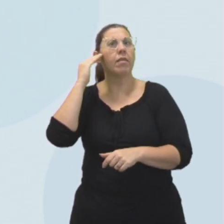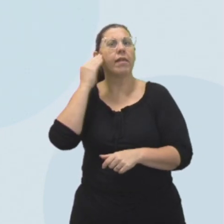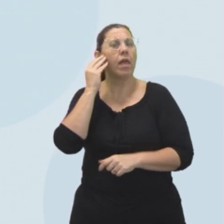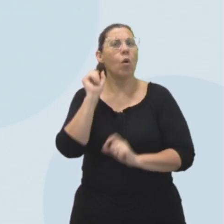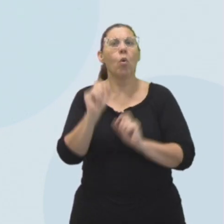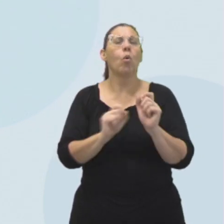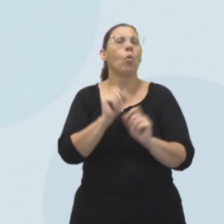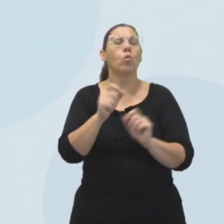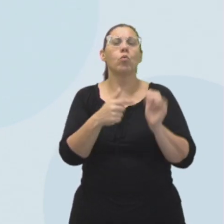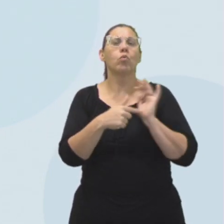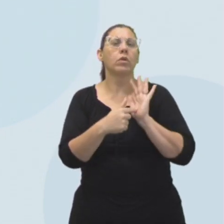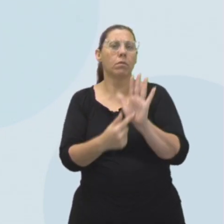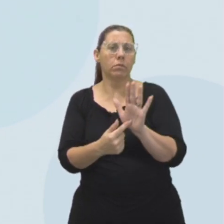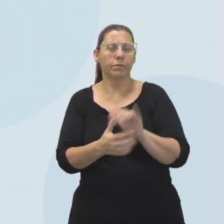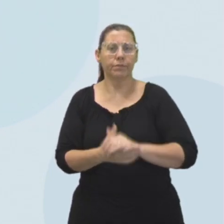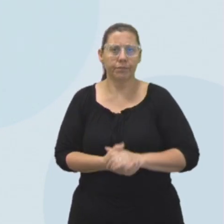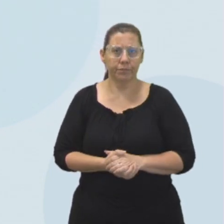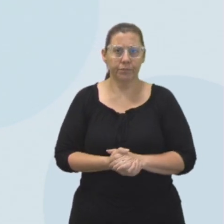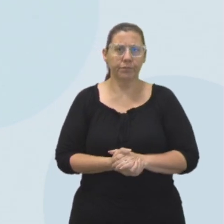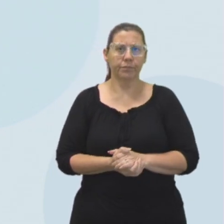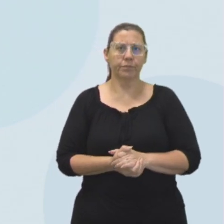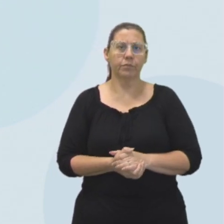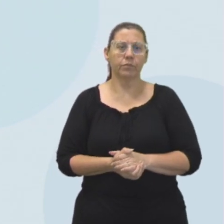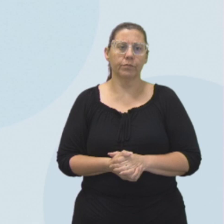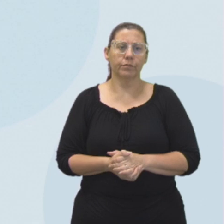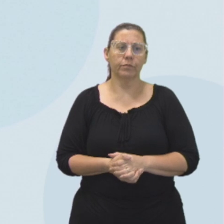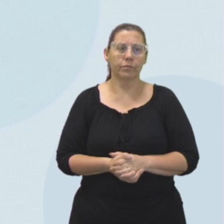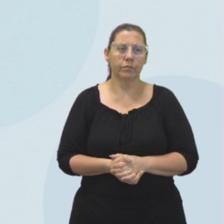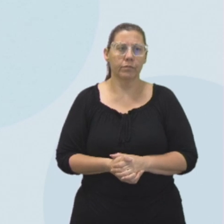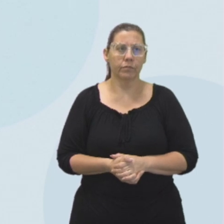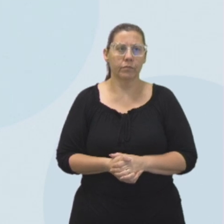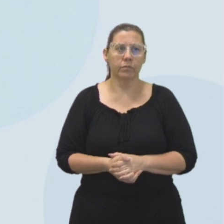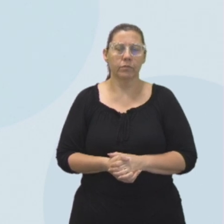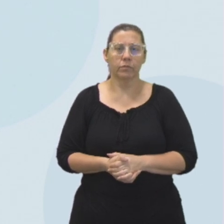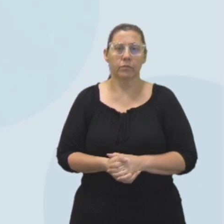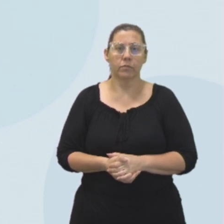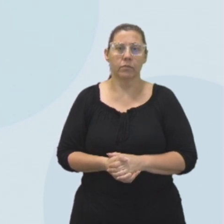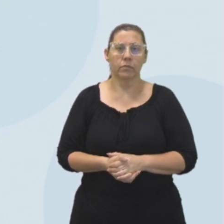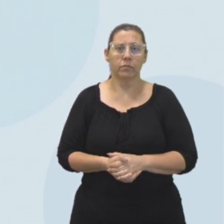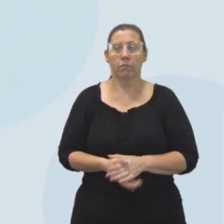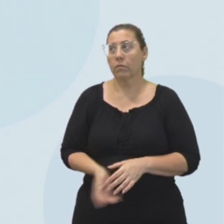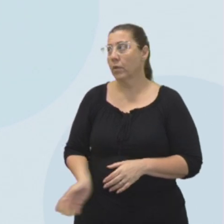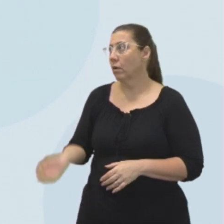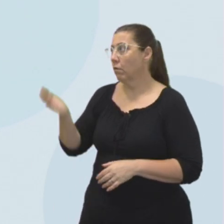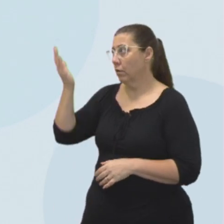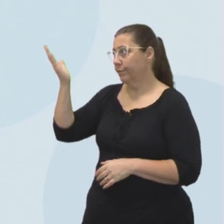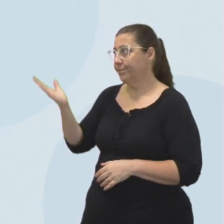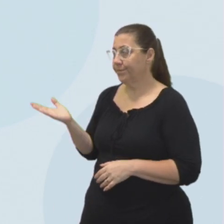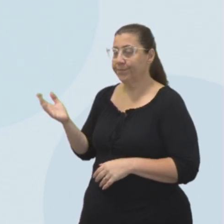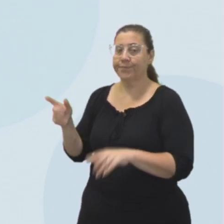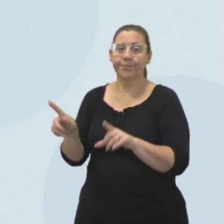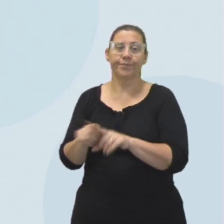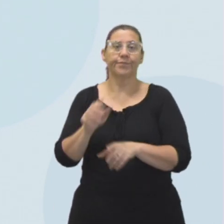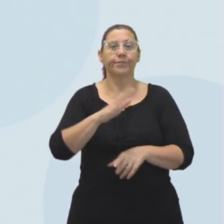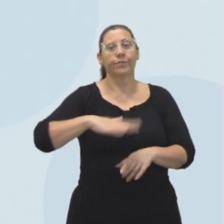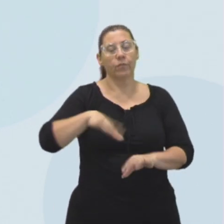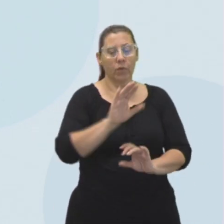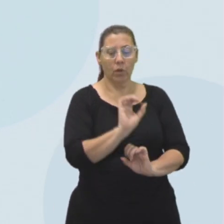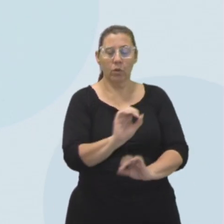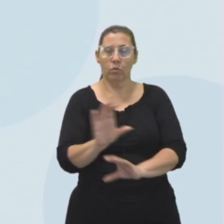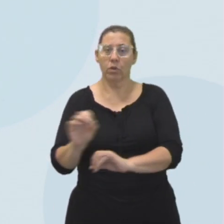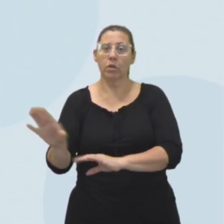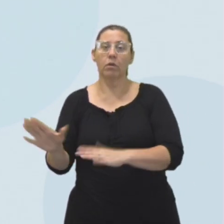está assistindo também. Essa exemplo de narrativa, ela é muito usada na educação e na